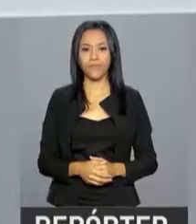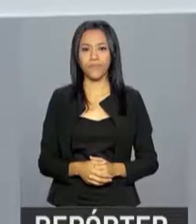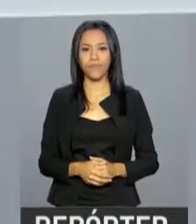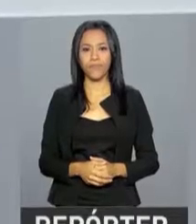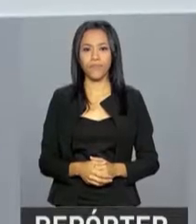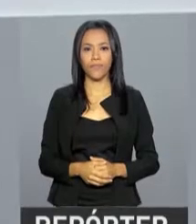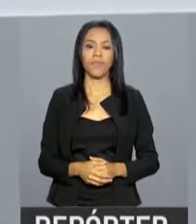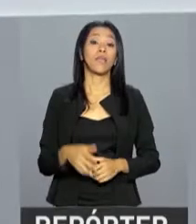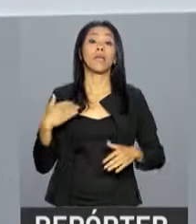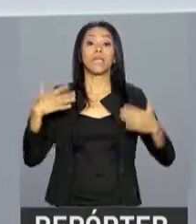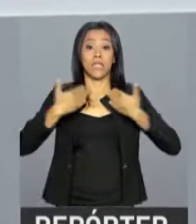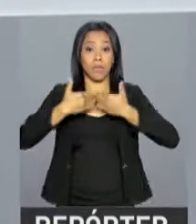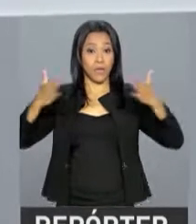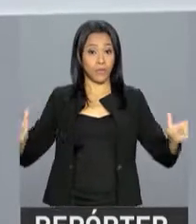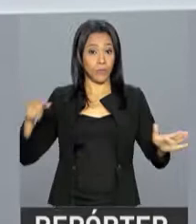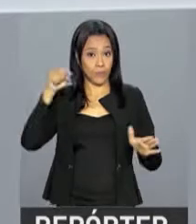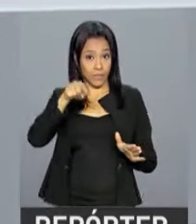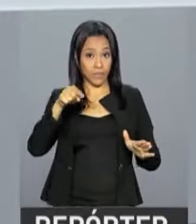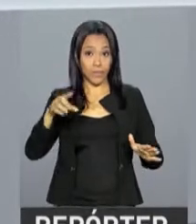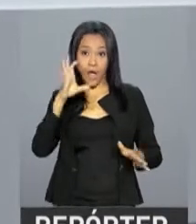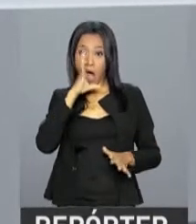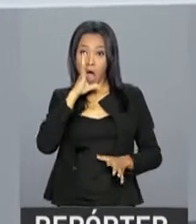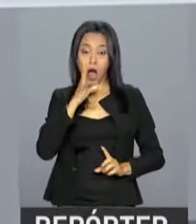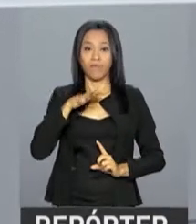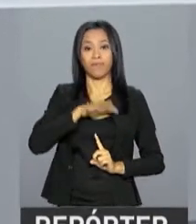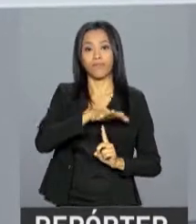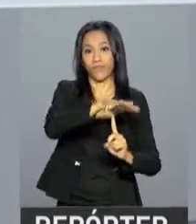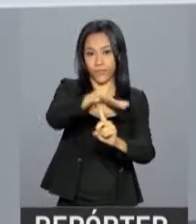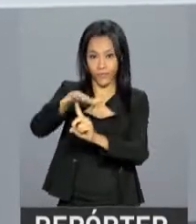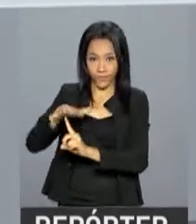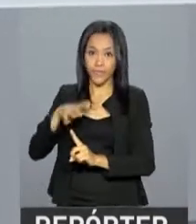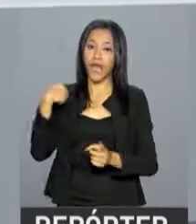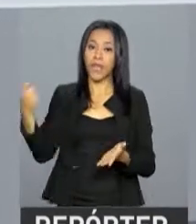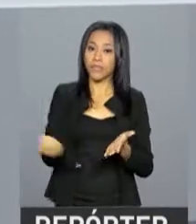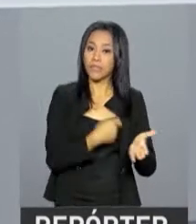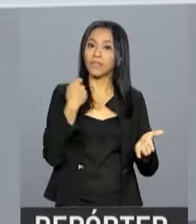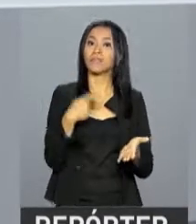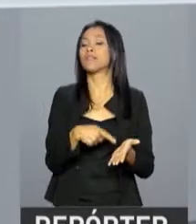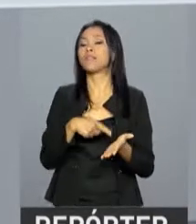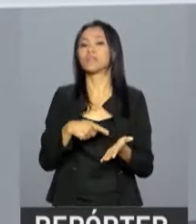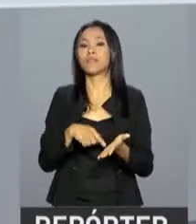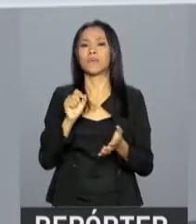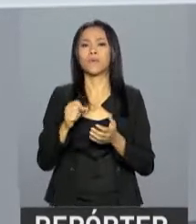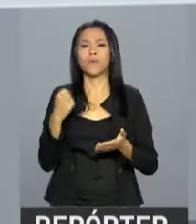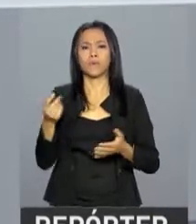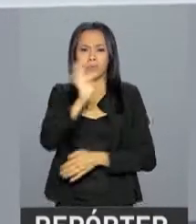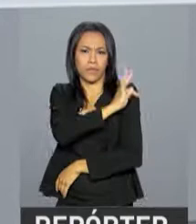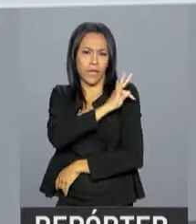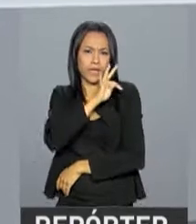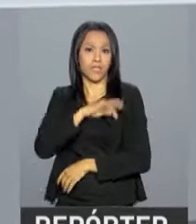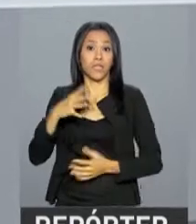na abertura do estande do ministério da integração nacional assinou acordos de cooperação técnica com organizações internacionais